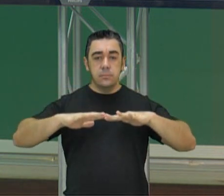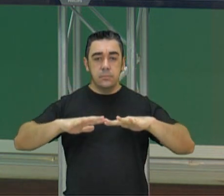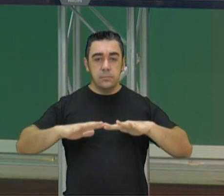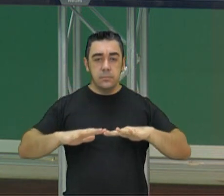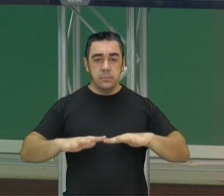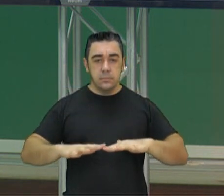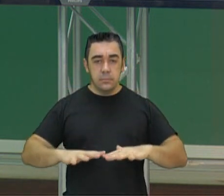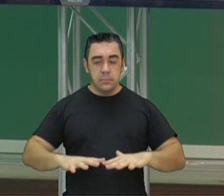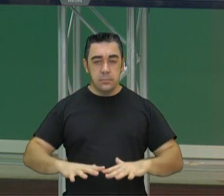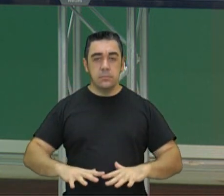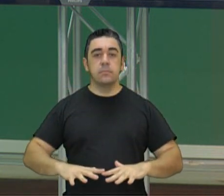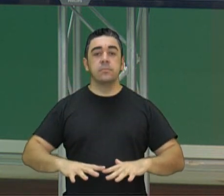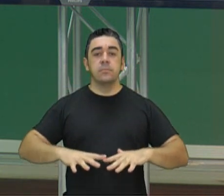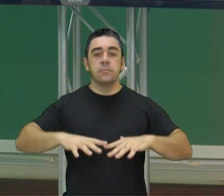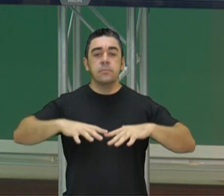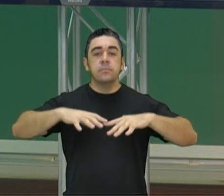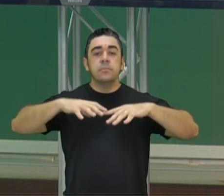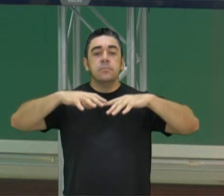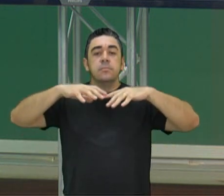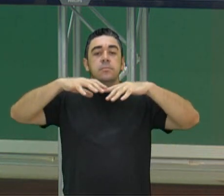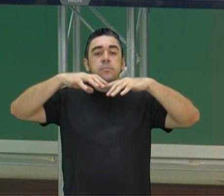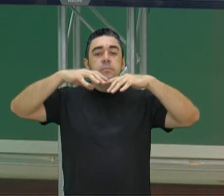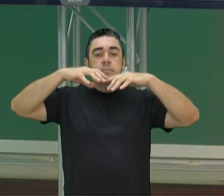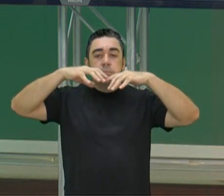Aí, mais uma.